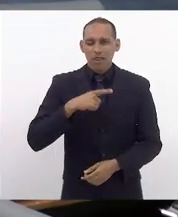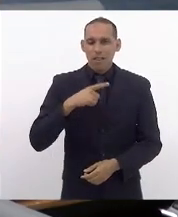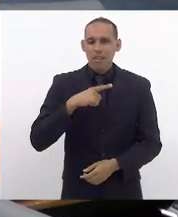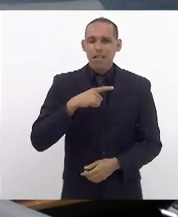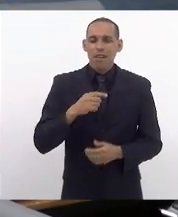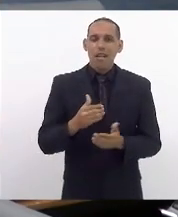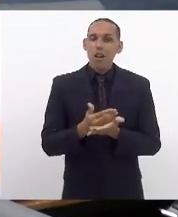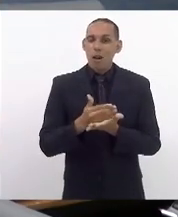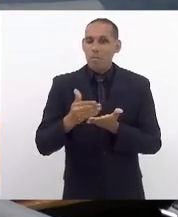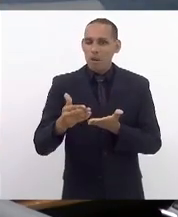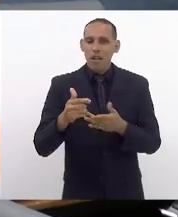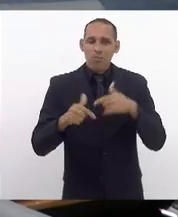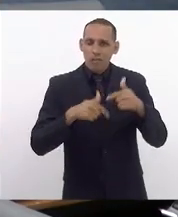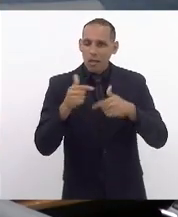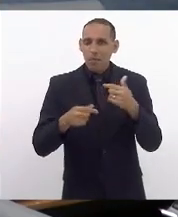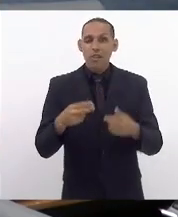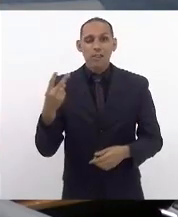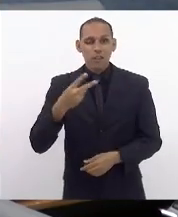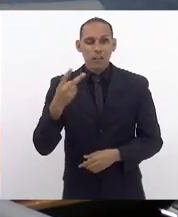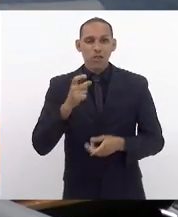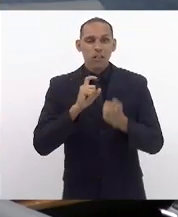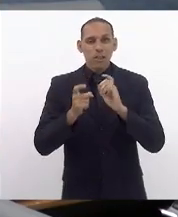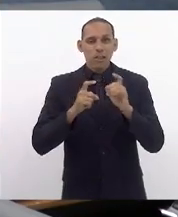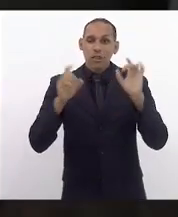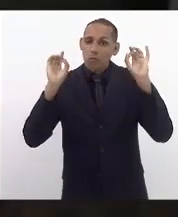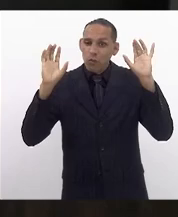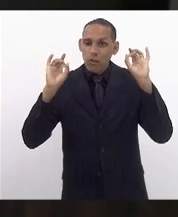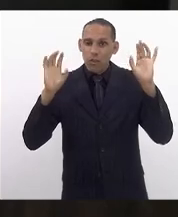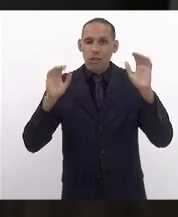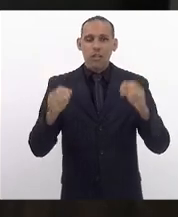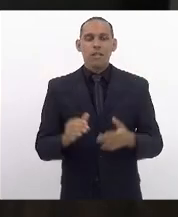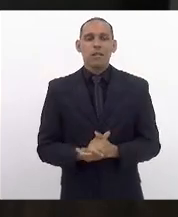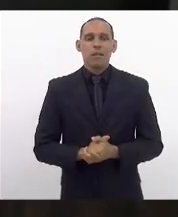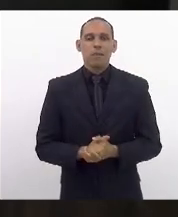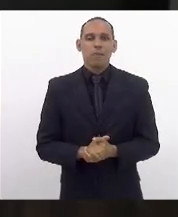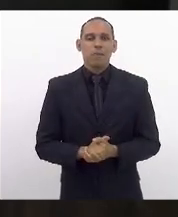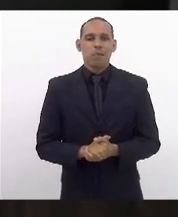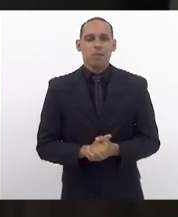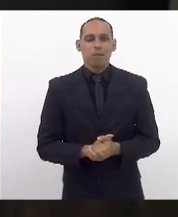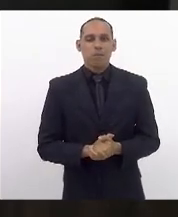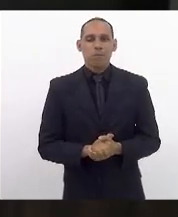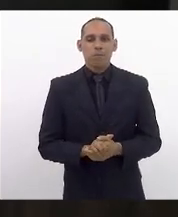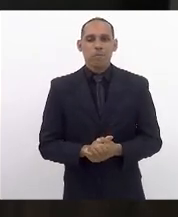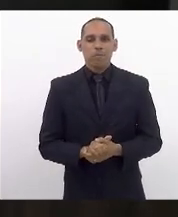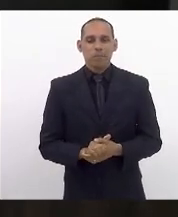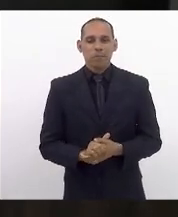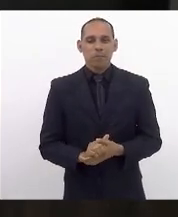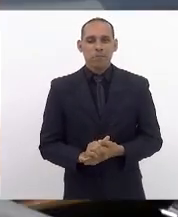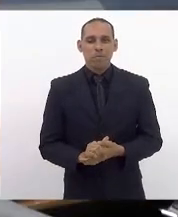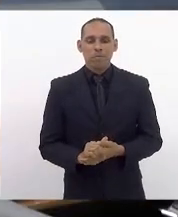Deus, iniciamos os nossos trabalhos. Está aberta a segunda sessão extraordinária do dia.